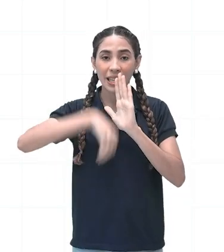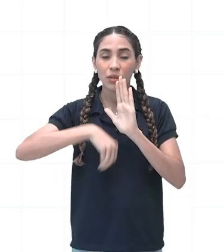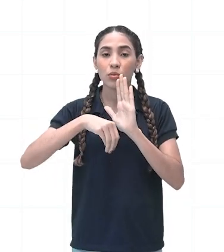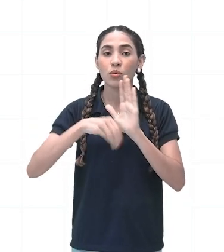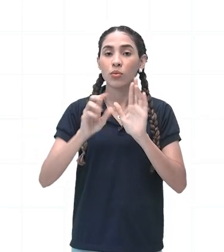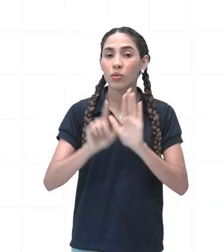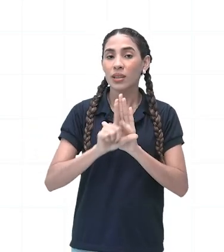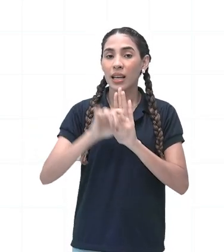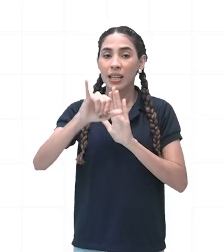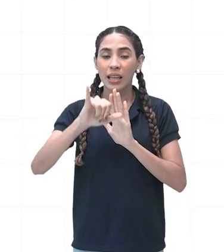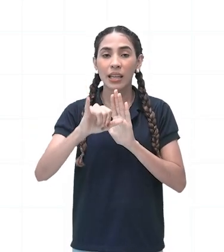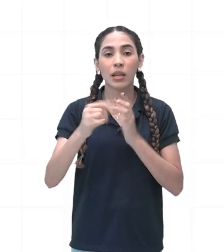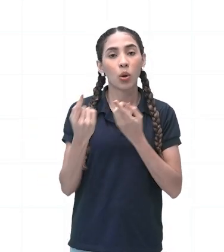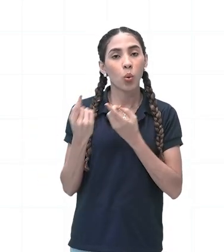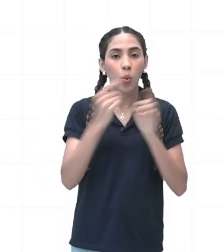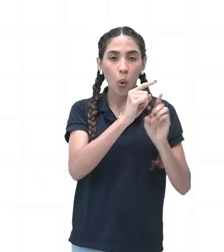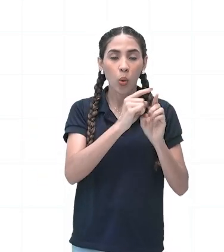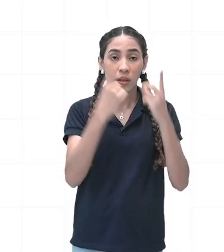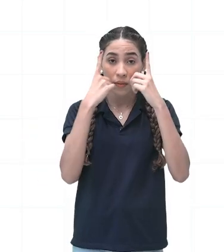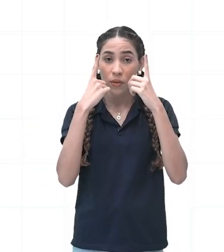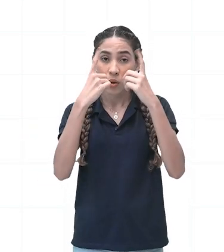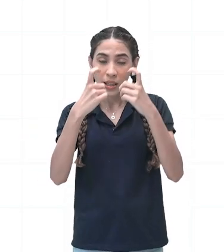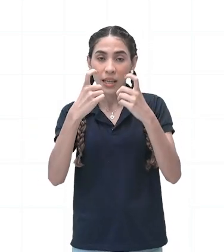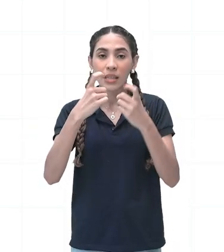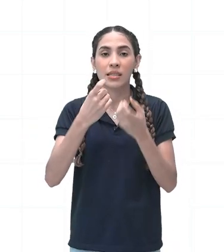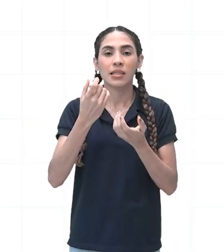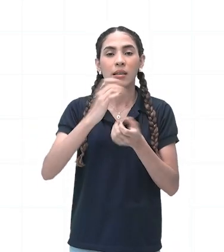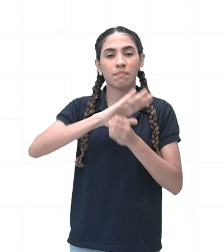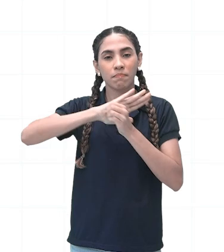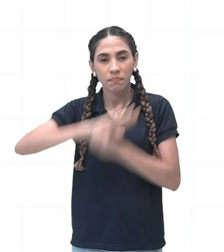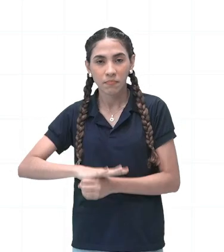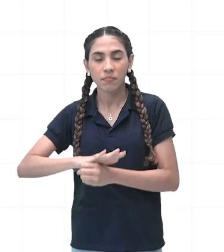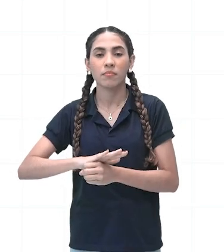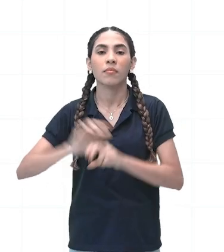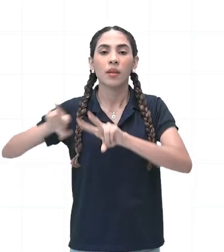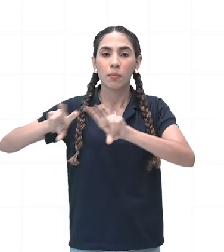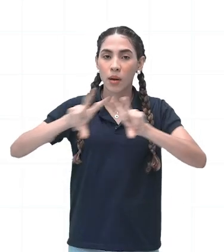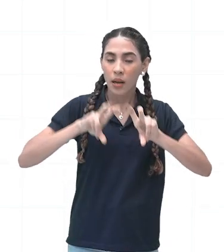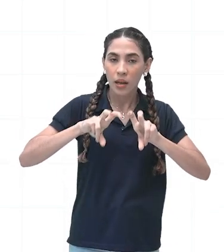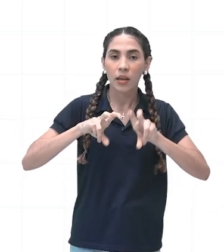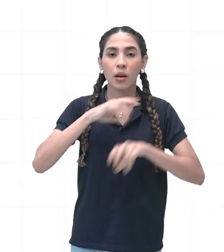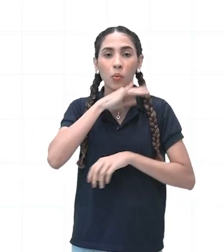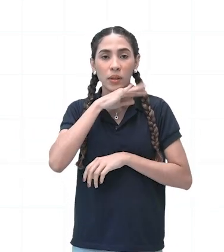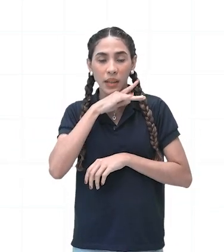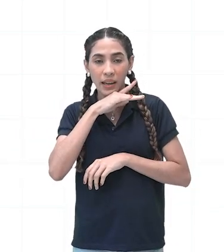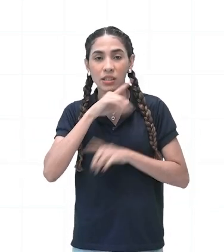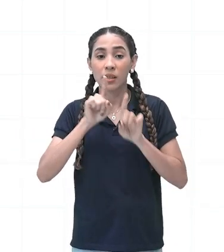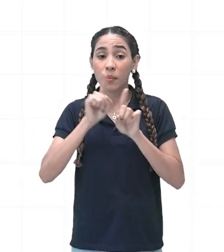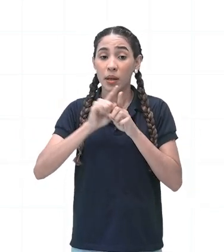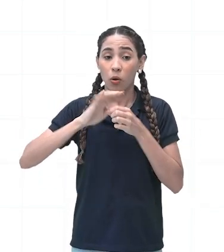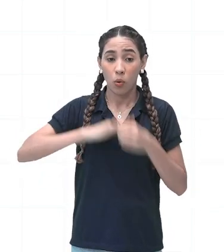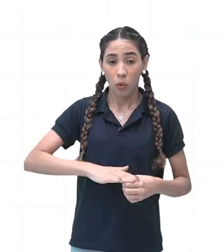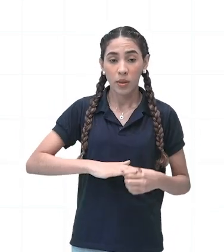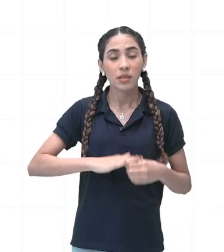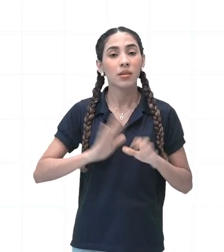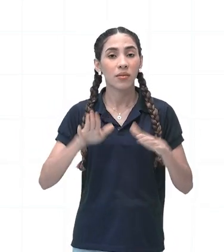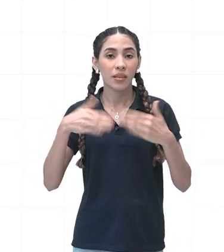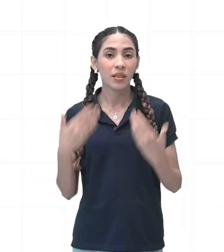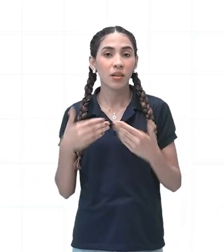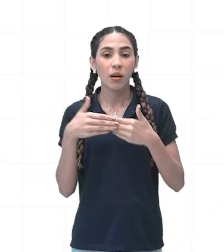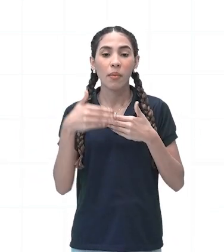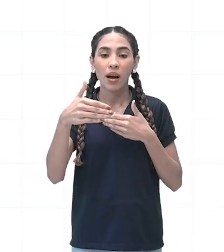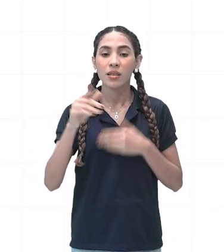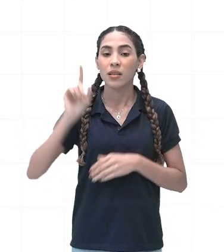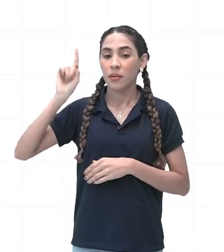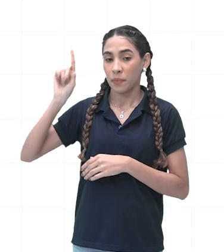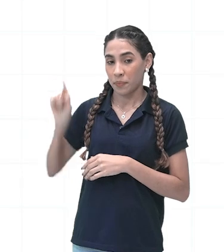contra a negligência, maus tratos, violência, exploração, crueldade e opressão. Então, a partir